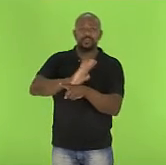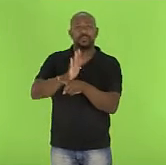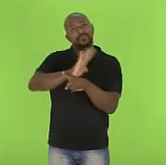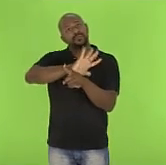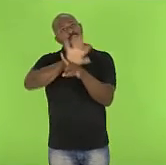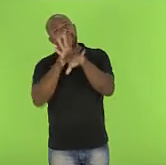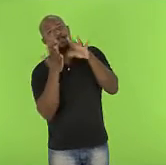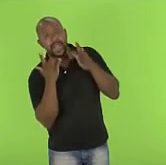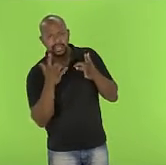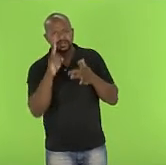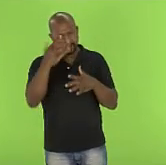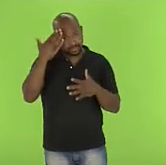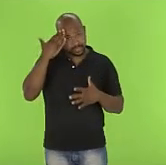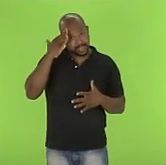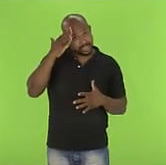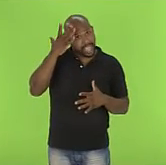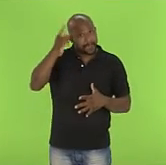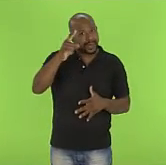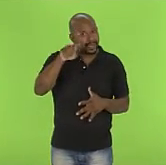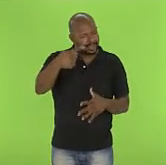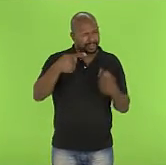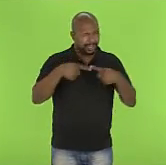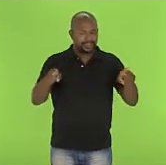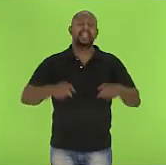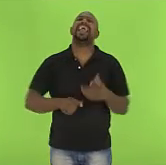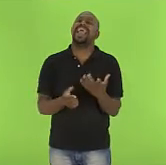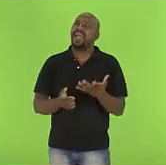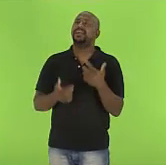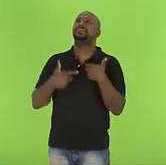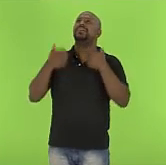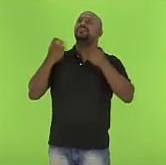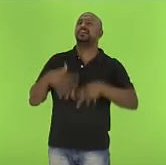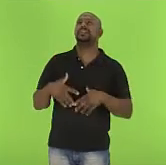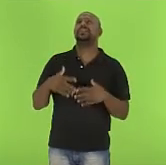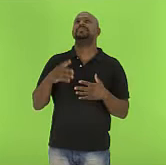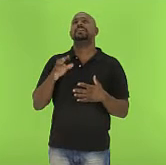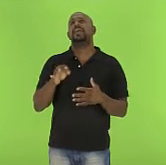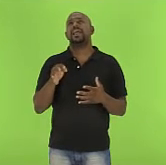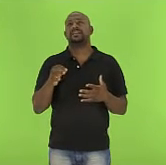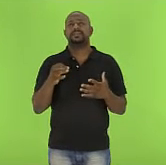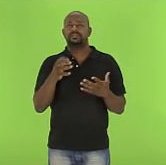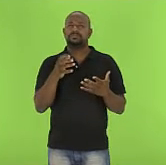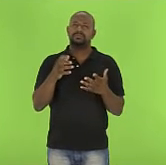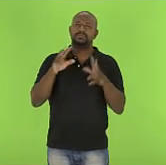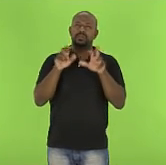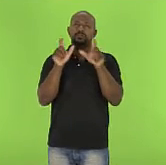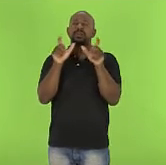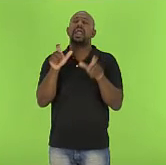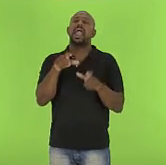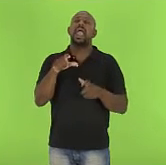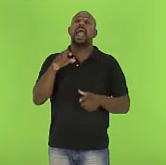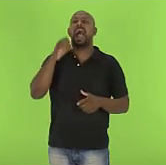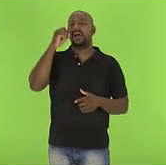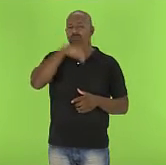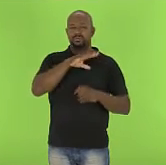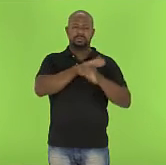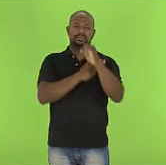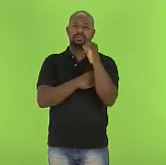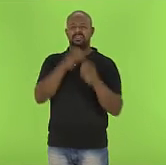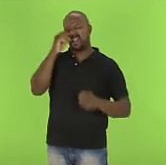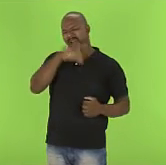um filme-peça. Vocês vão entender isso amanhã. Né? O que eu estava falando, basicamente, eu lembrei do termo, é sobre abuso de